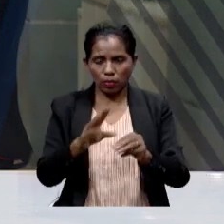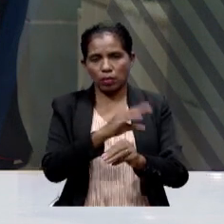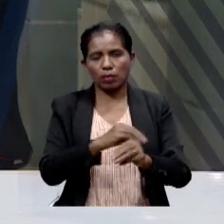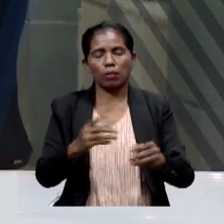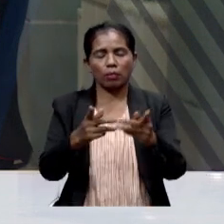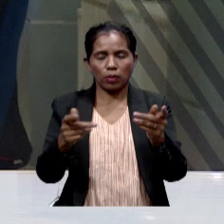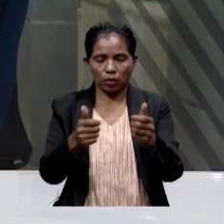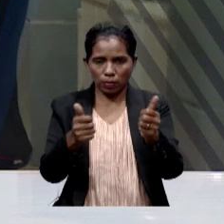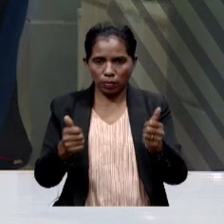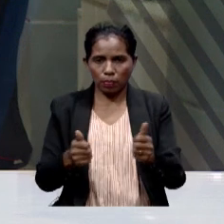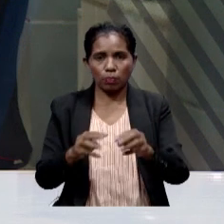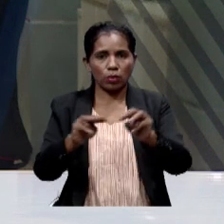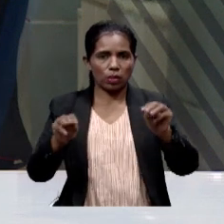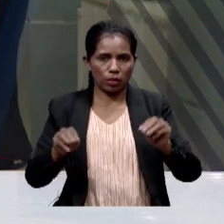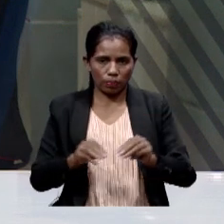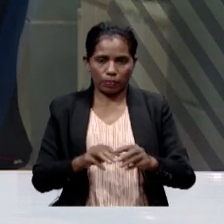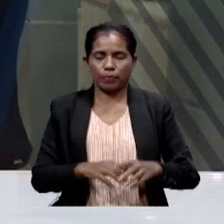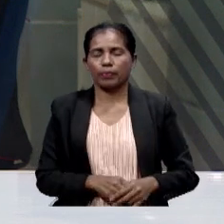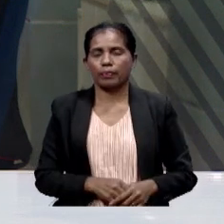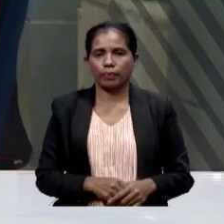ba município.